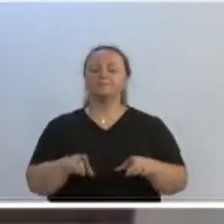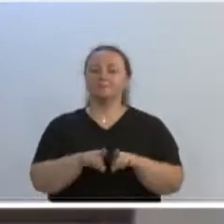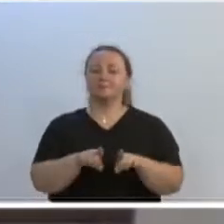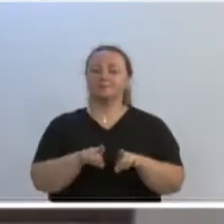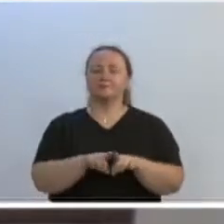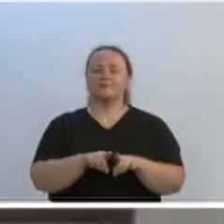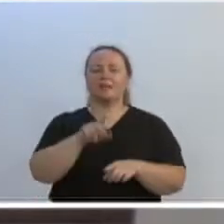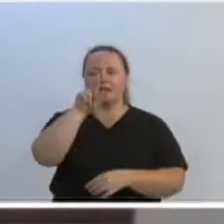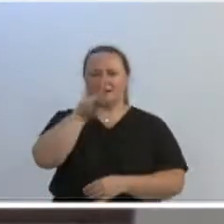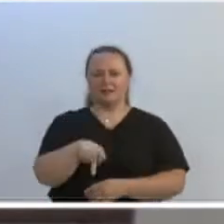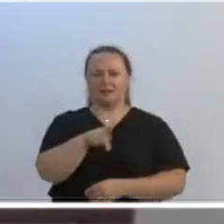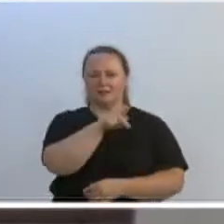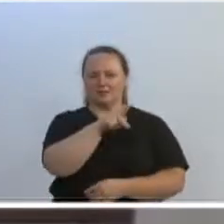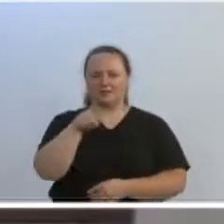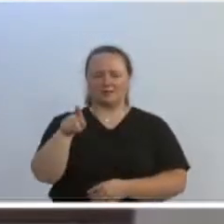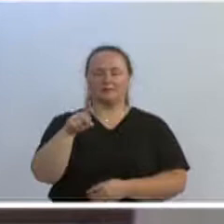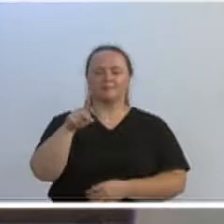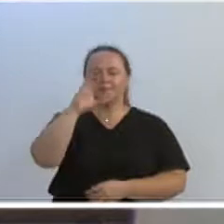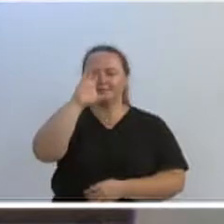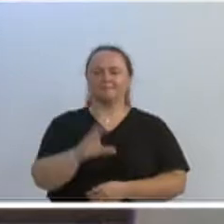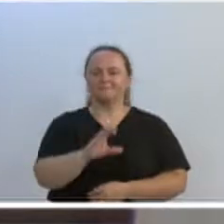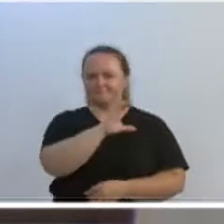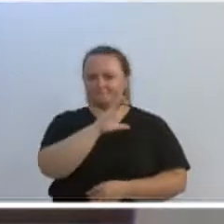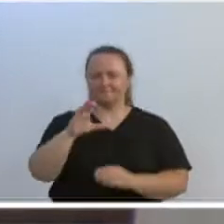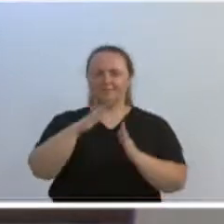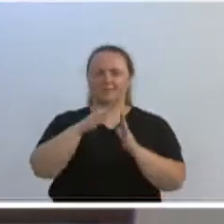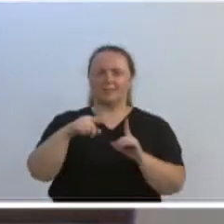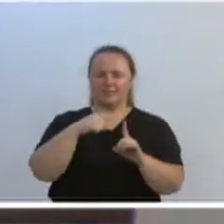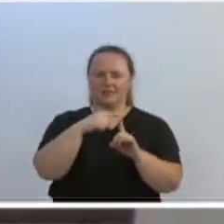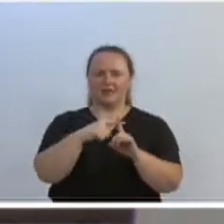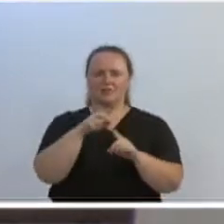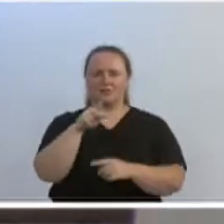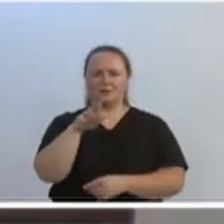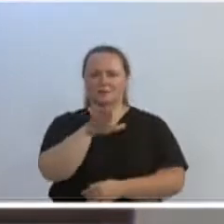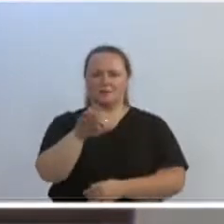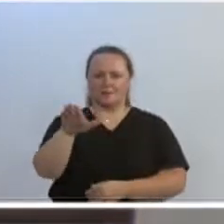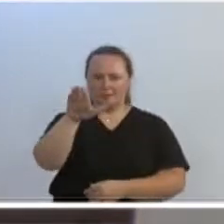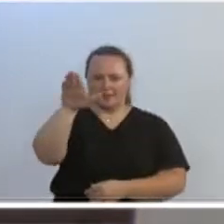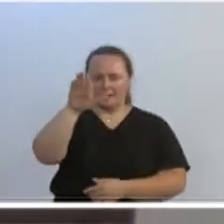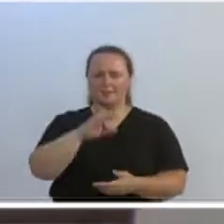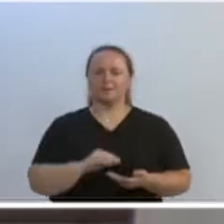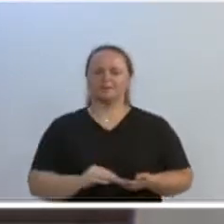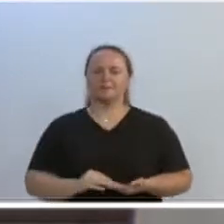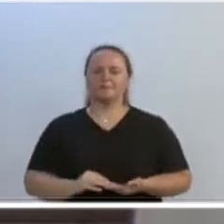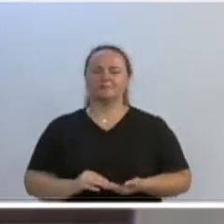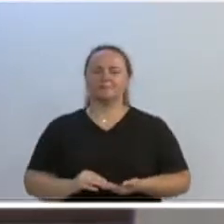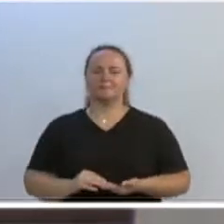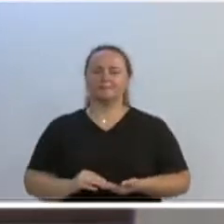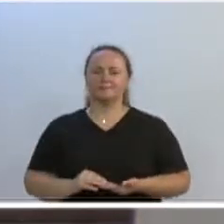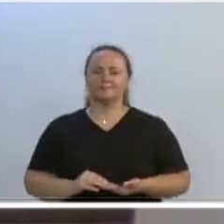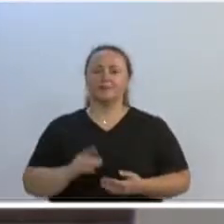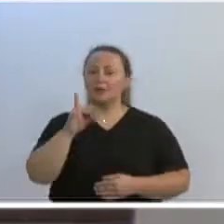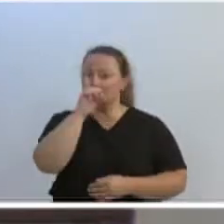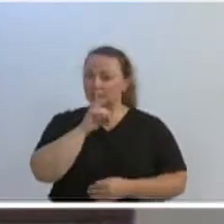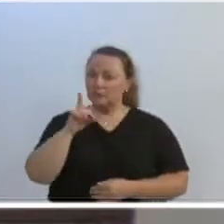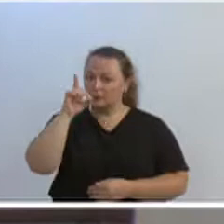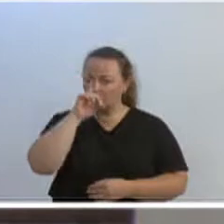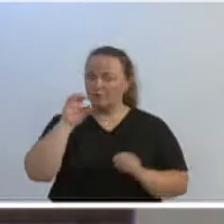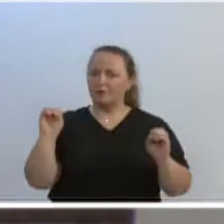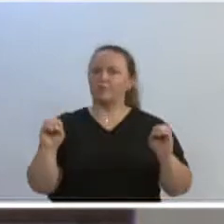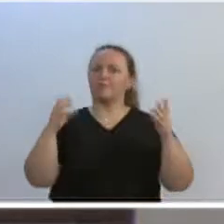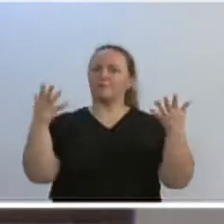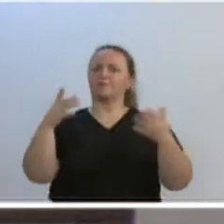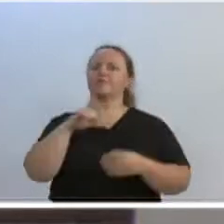rotary club no caça e tiro é esse também o meio dia e no domingo também teremos festa na